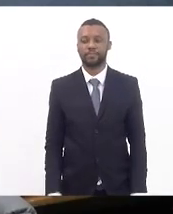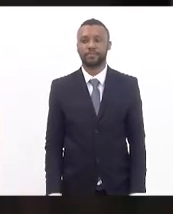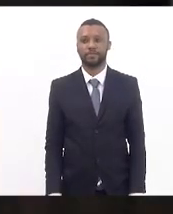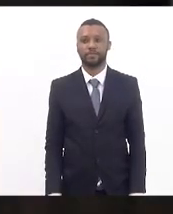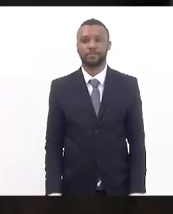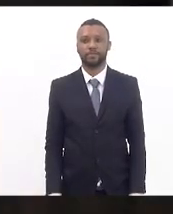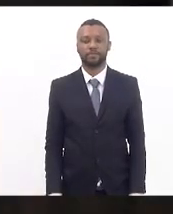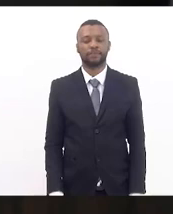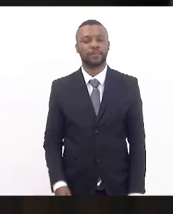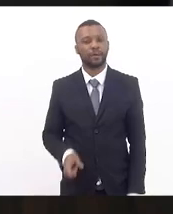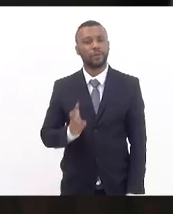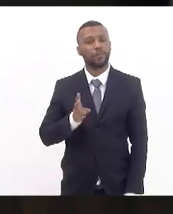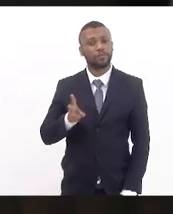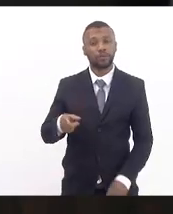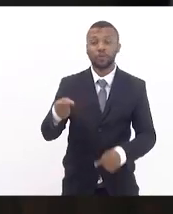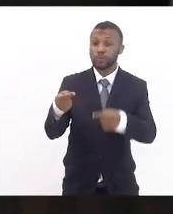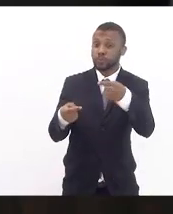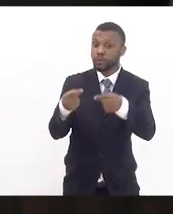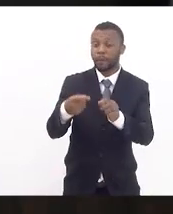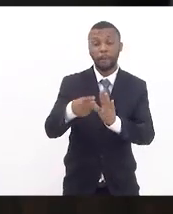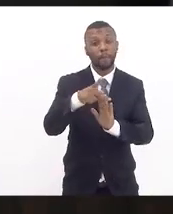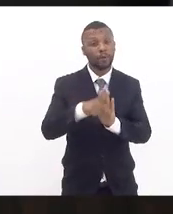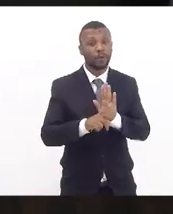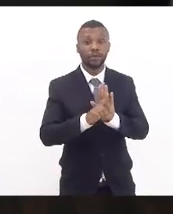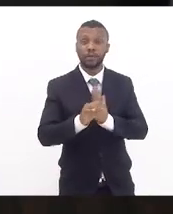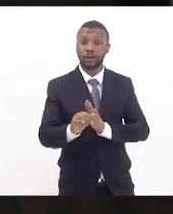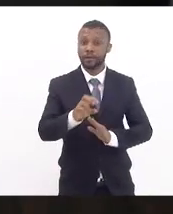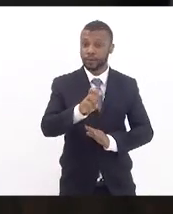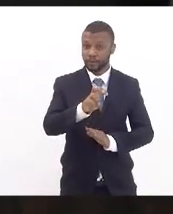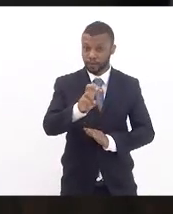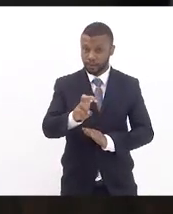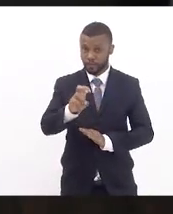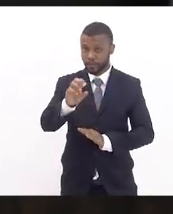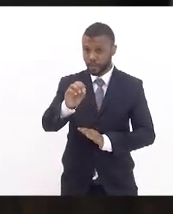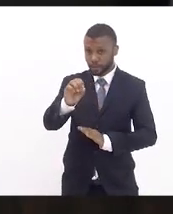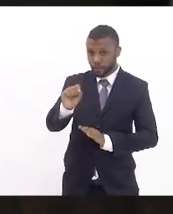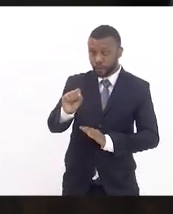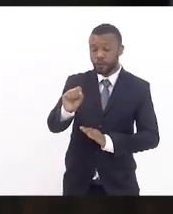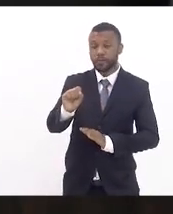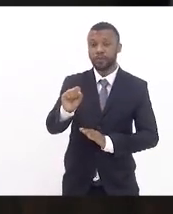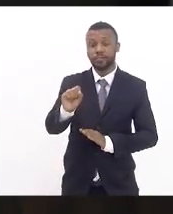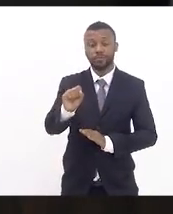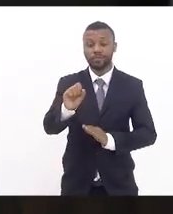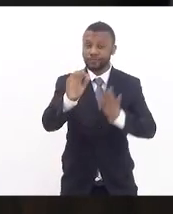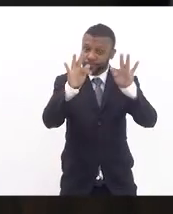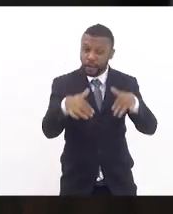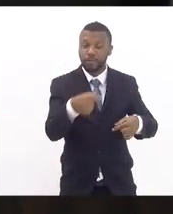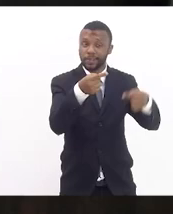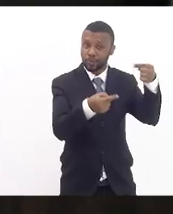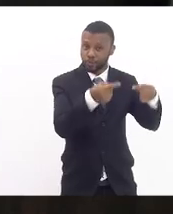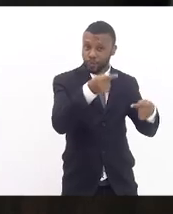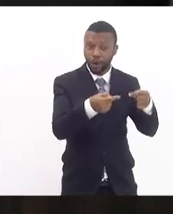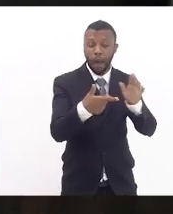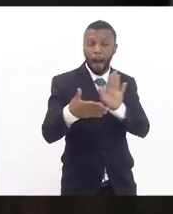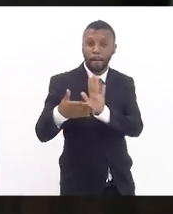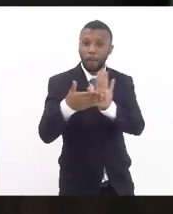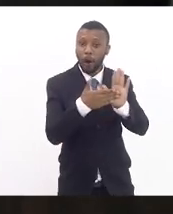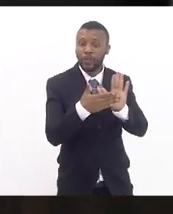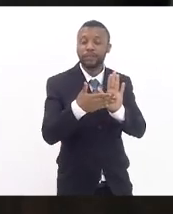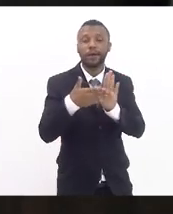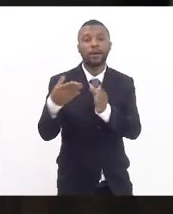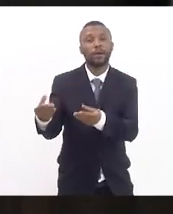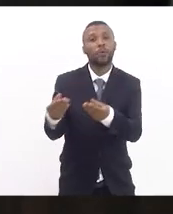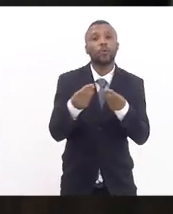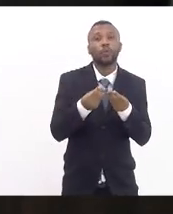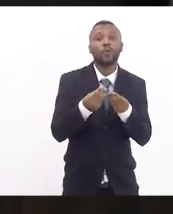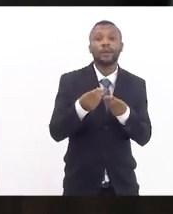Continua em discussão, projeto de lei 5508. Não havendo quem queira discutir, encerra a discussão. O presidente de proposta recebeu